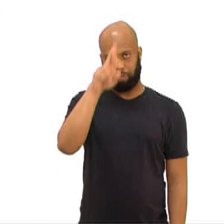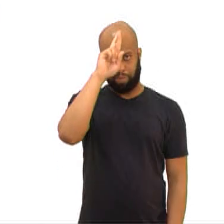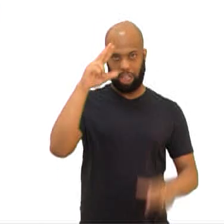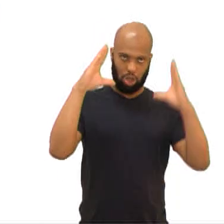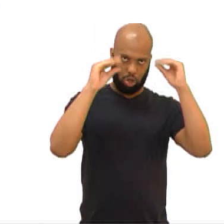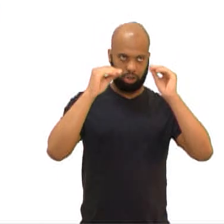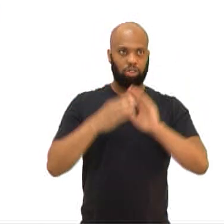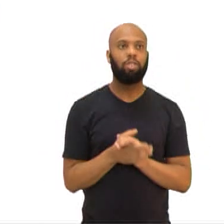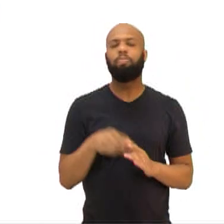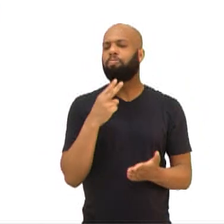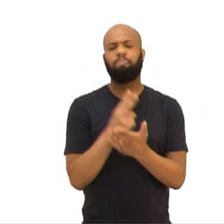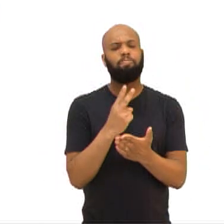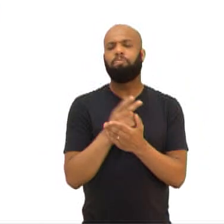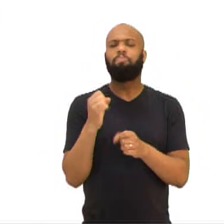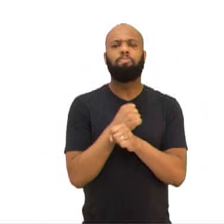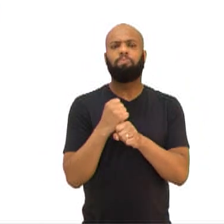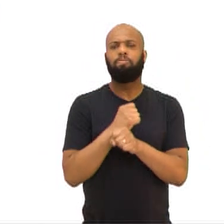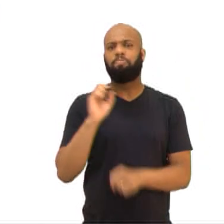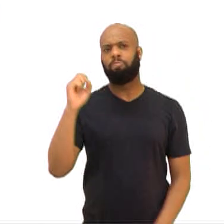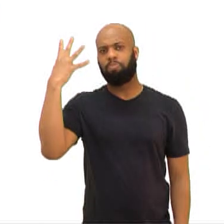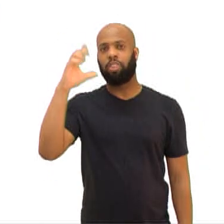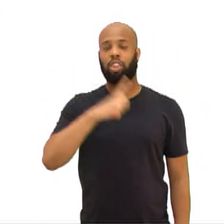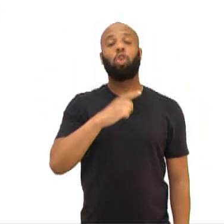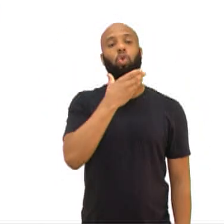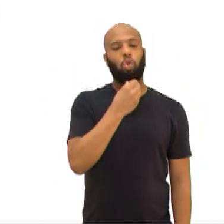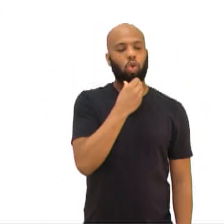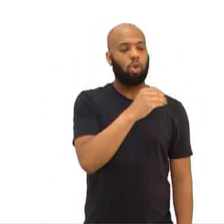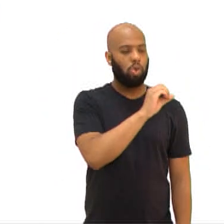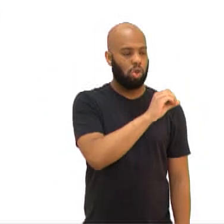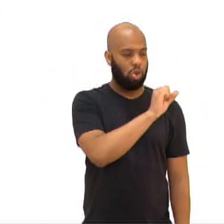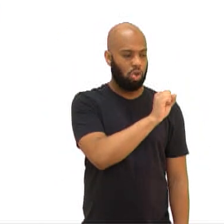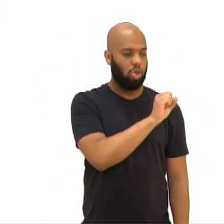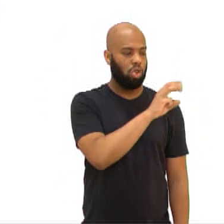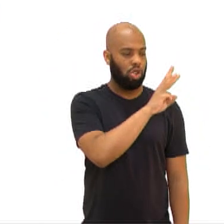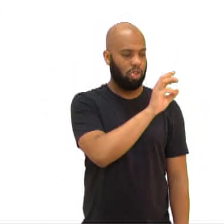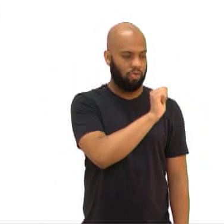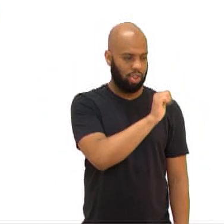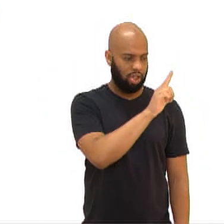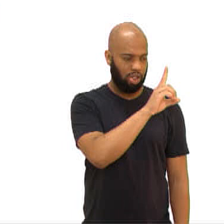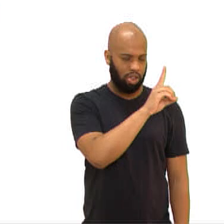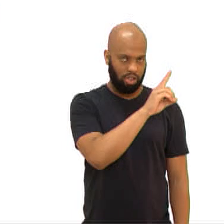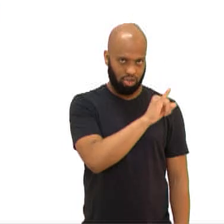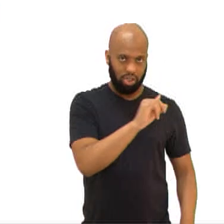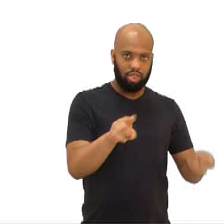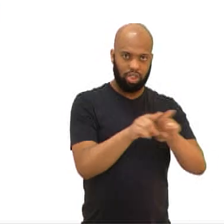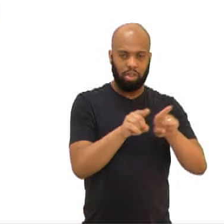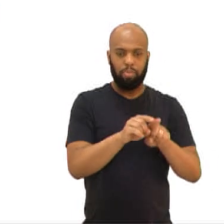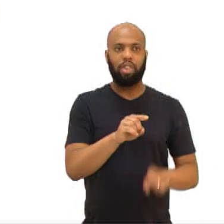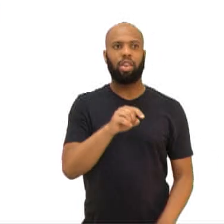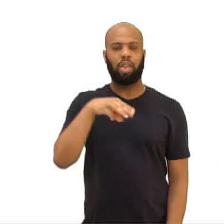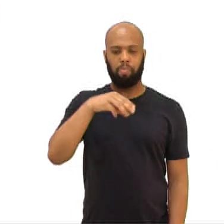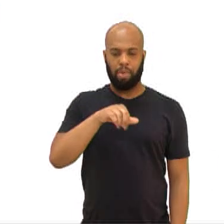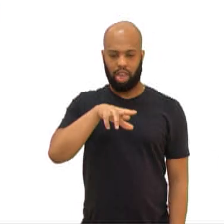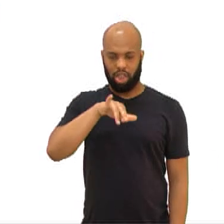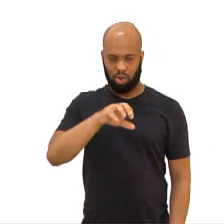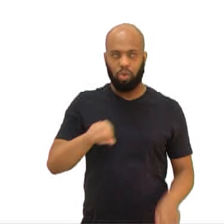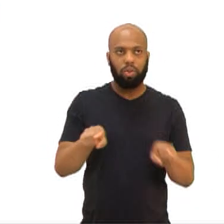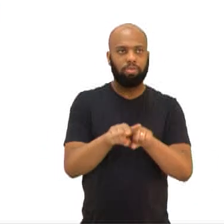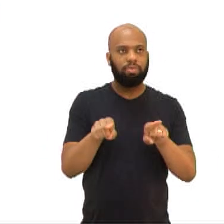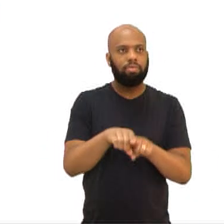Nesse mesmo ano, Oswald de Andrade, Mário de Andrade e Manotti Del Picchia além do Cândido